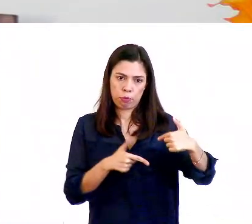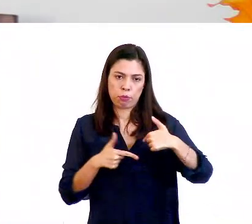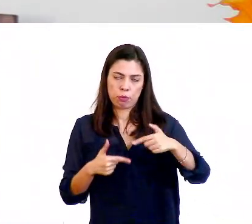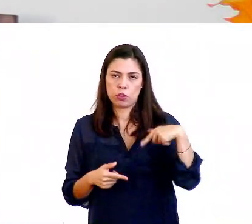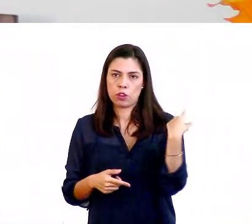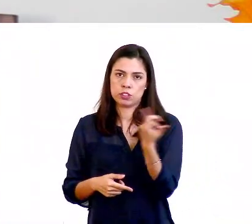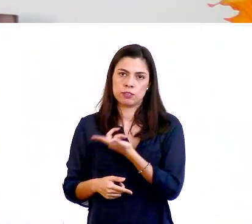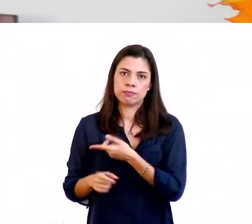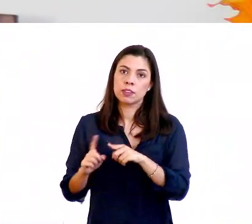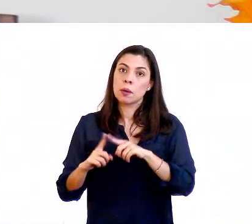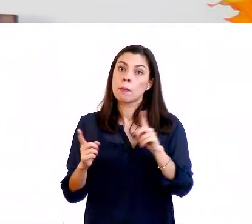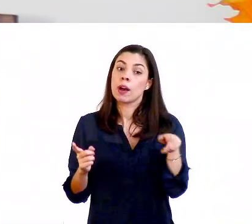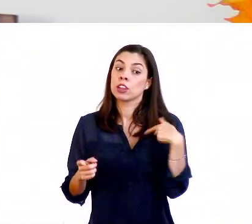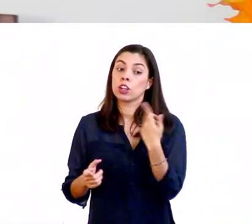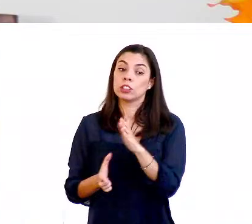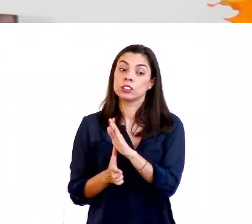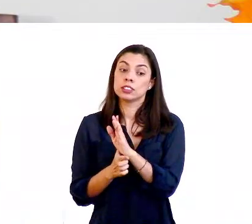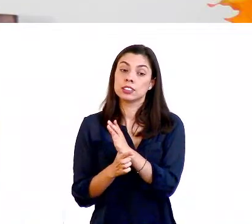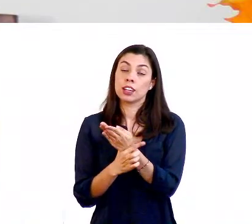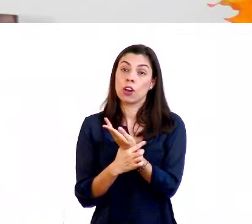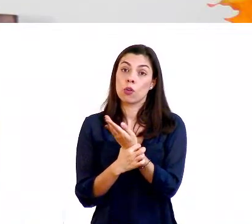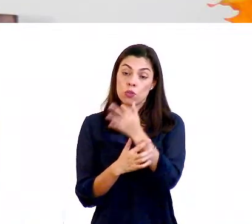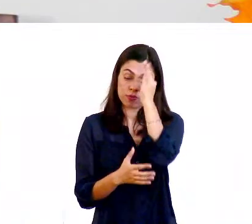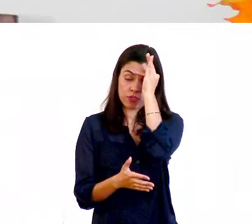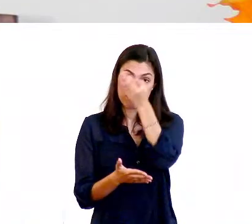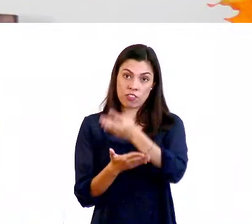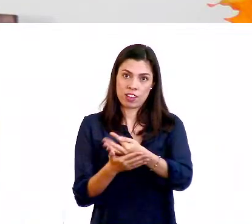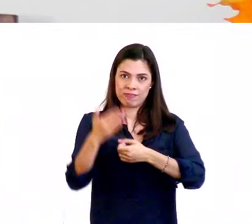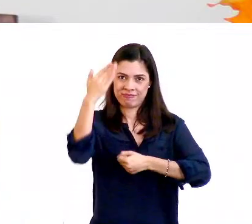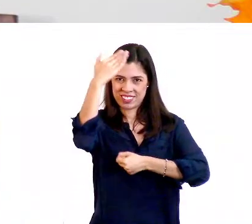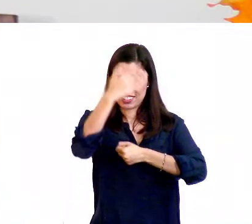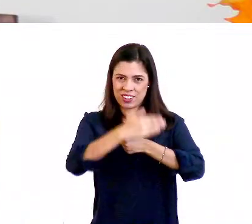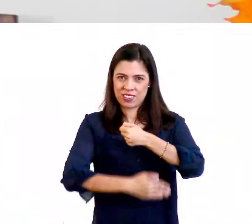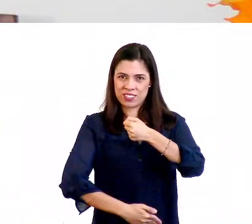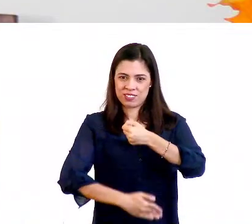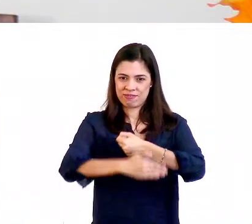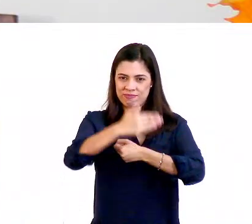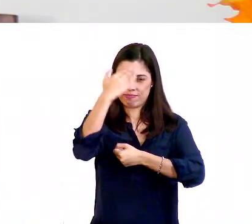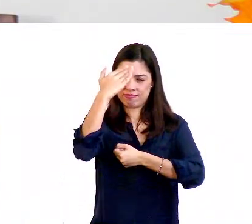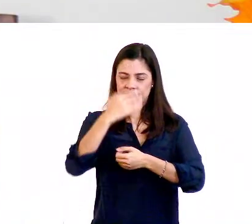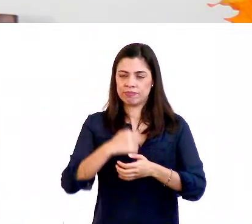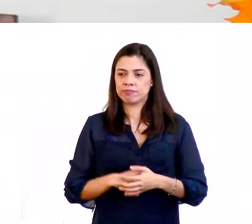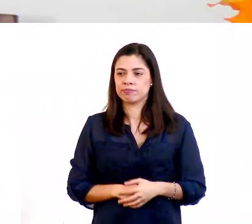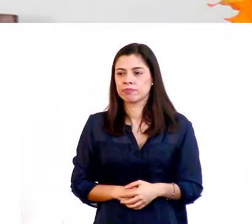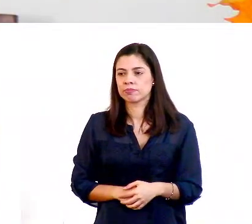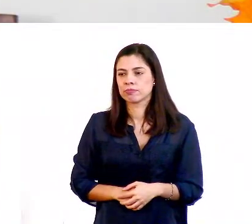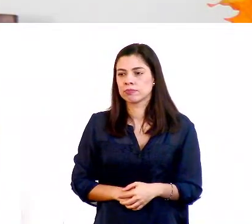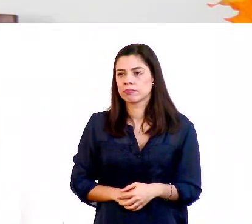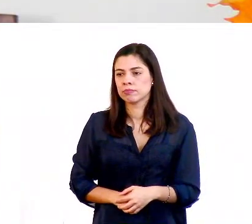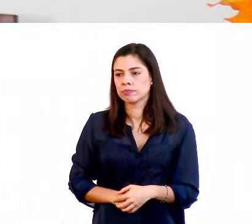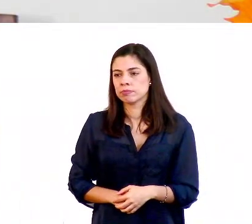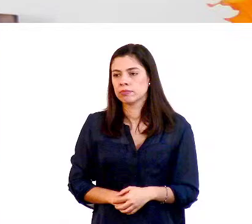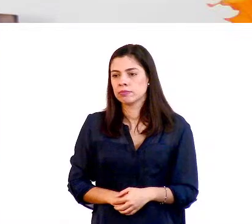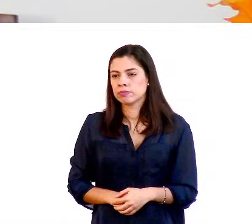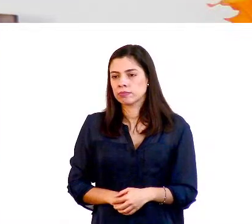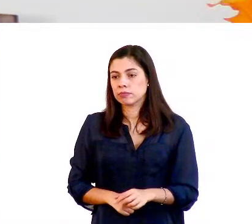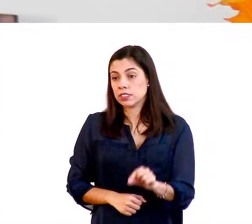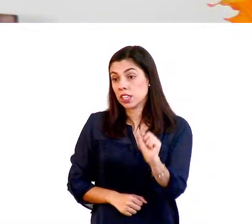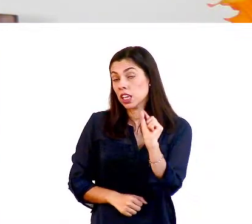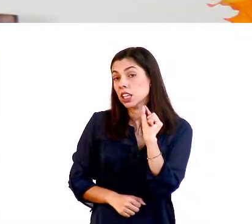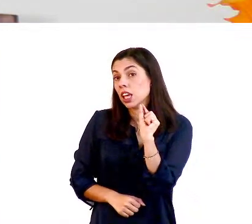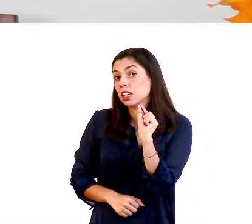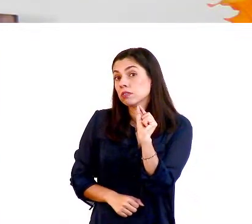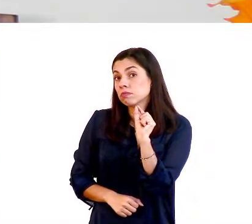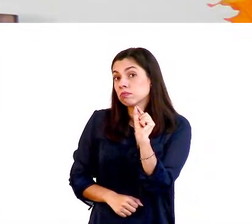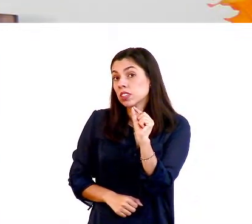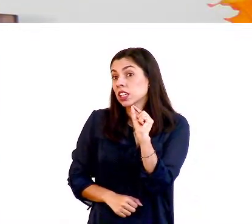Porque quem é que pode dizer, não tenho pecado nenhum? Quem é que pode dizer, estou livre